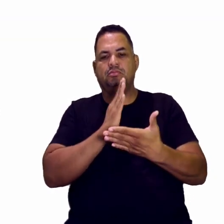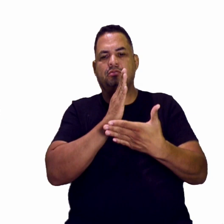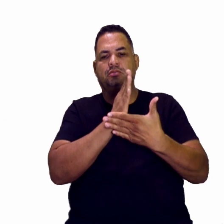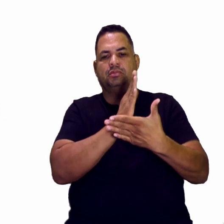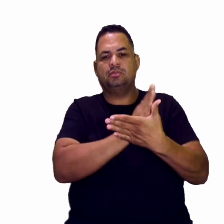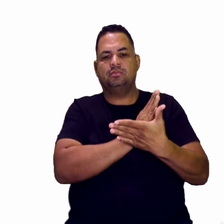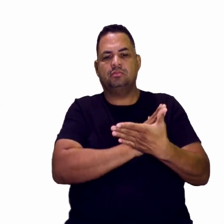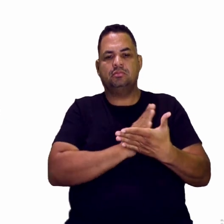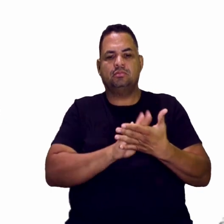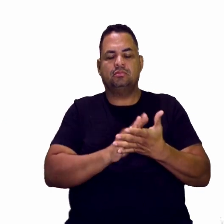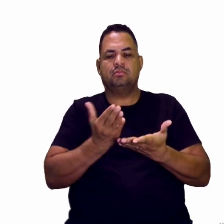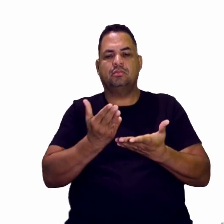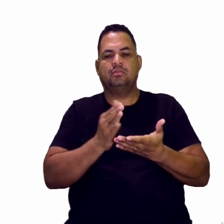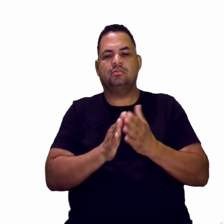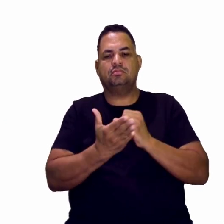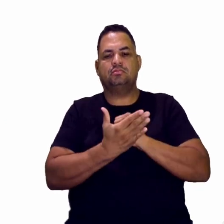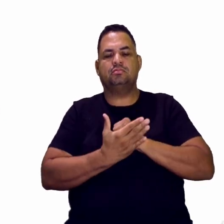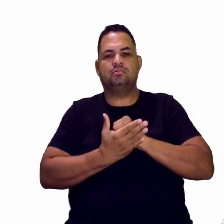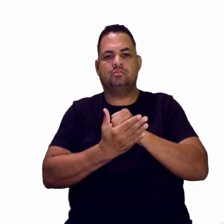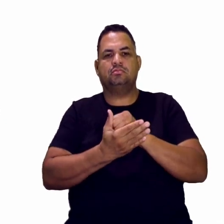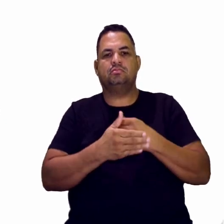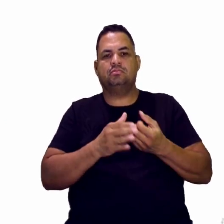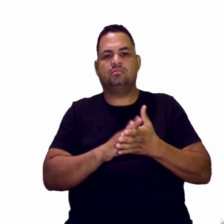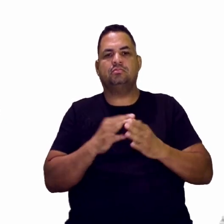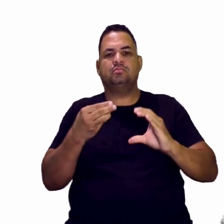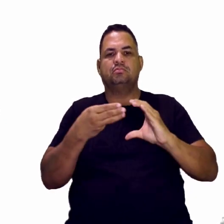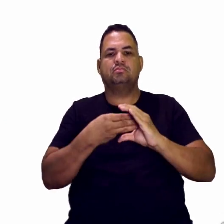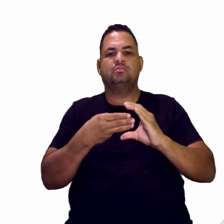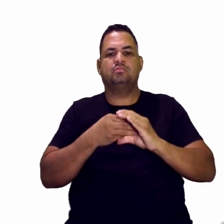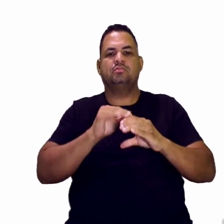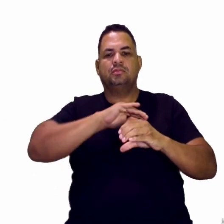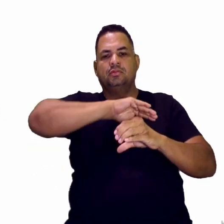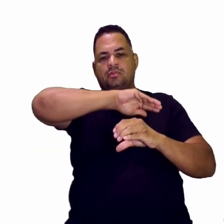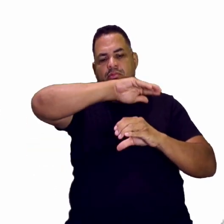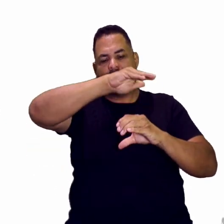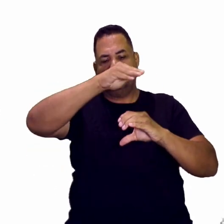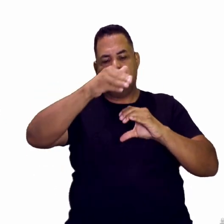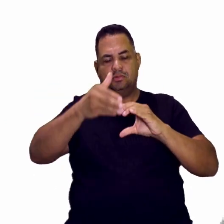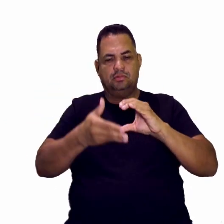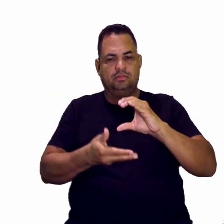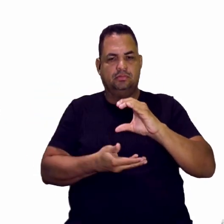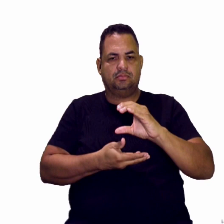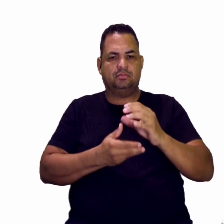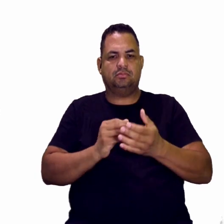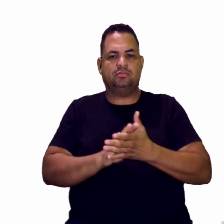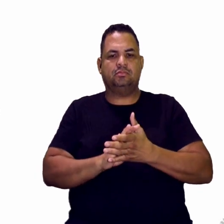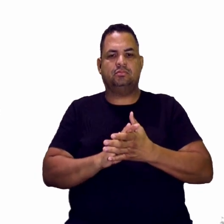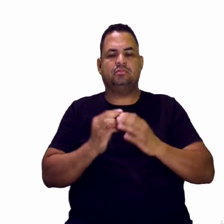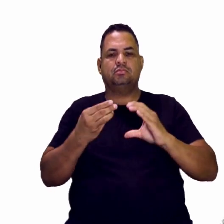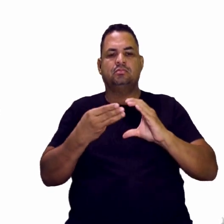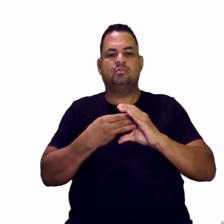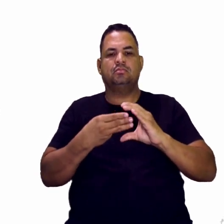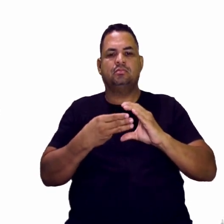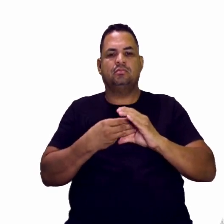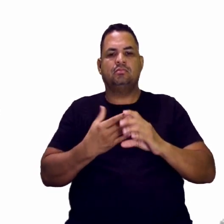célula. Bom, envoltório celular. Há quem pense, pessoal,